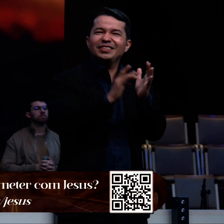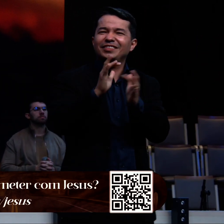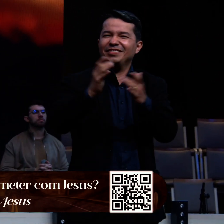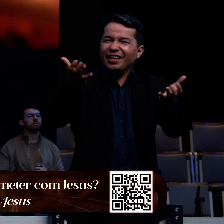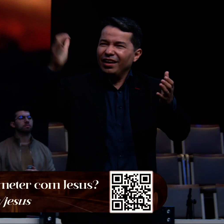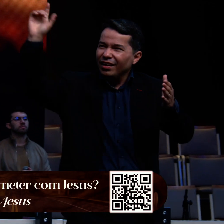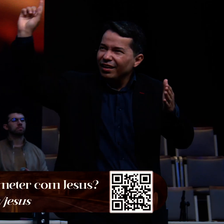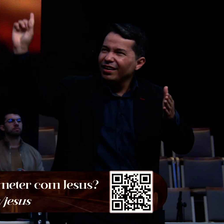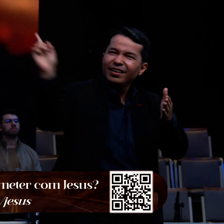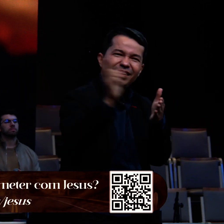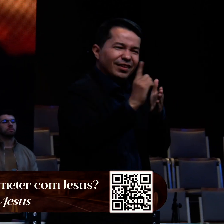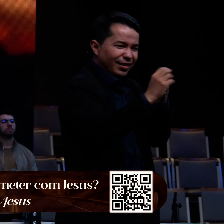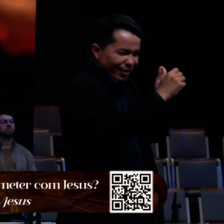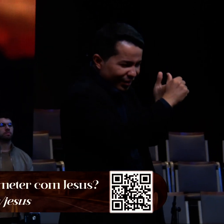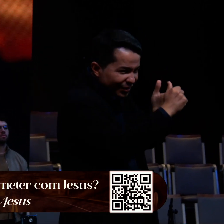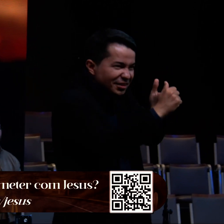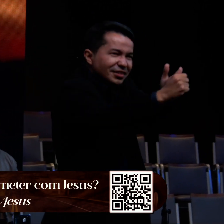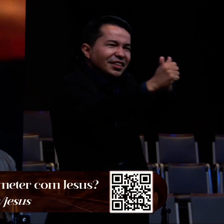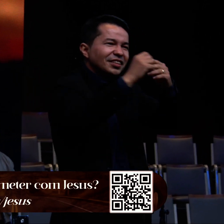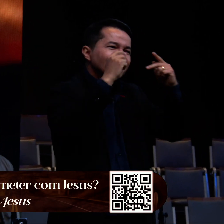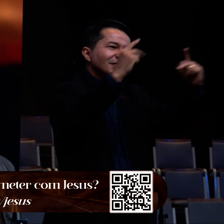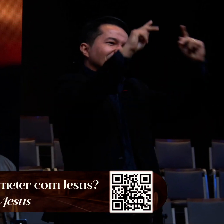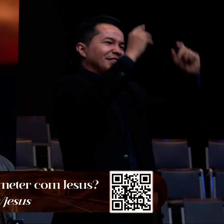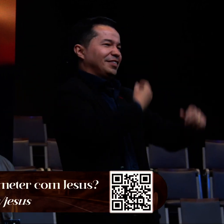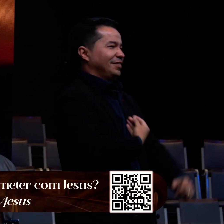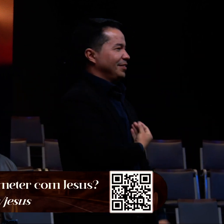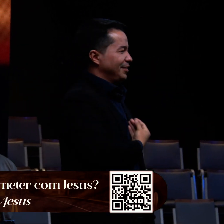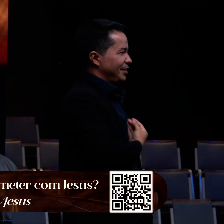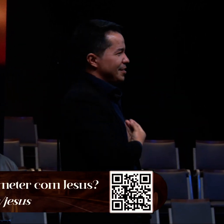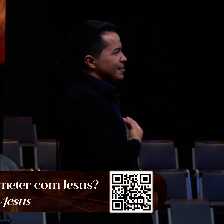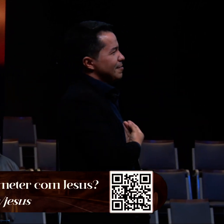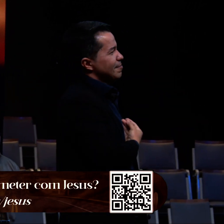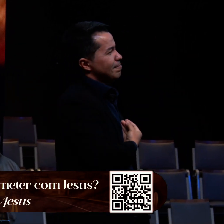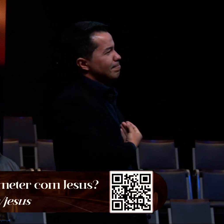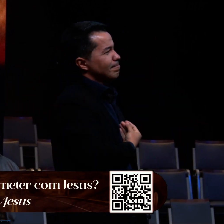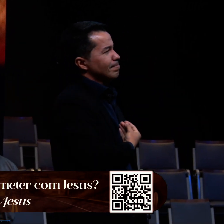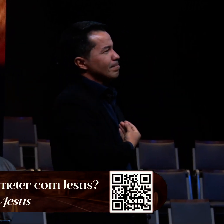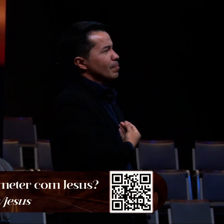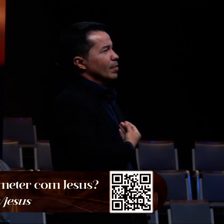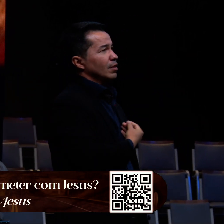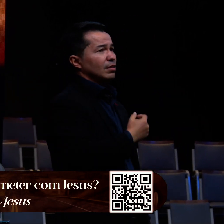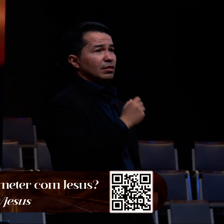chegar. Mas hoje Jesus, Ele quer conduzir a sua vida.